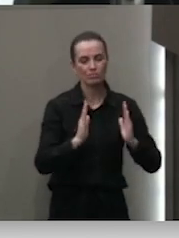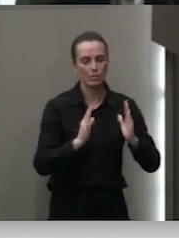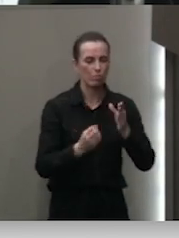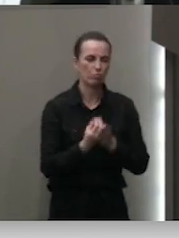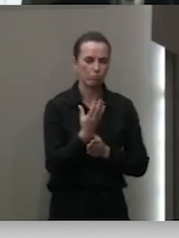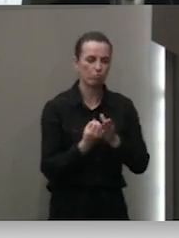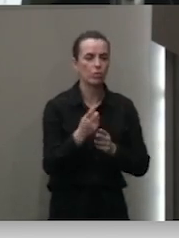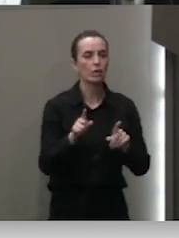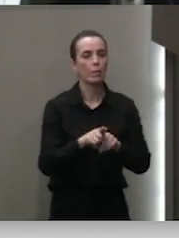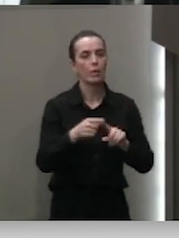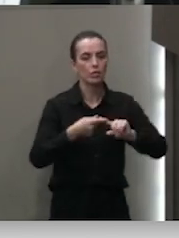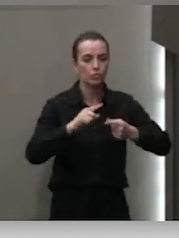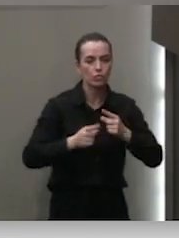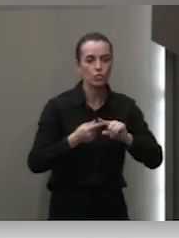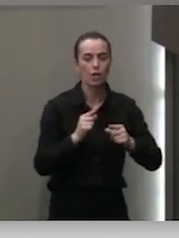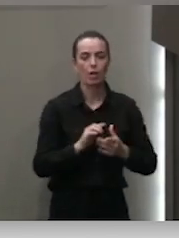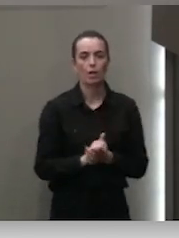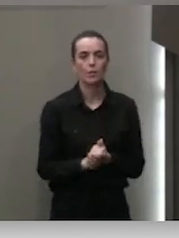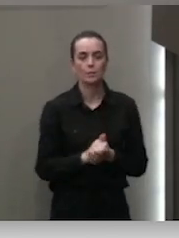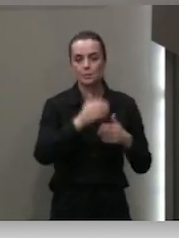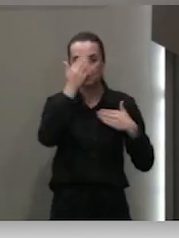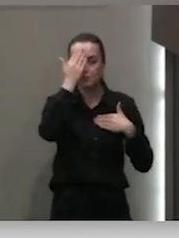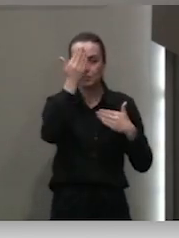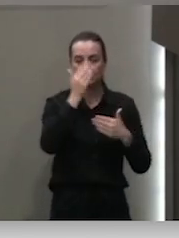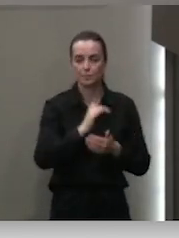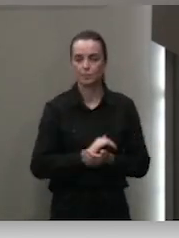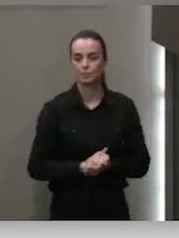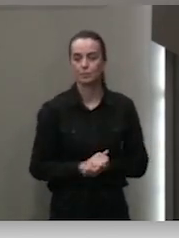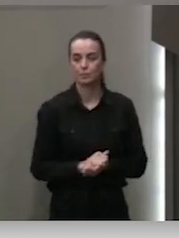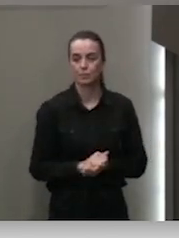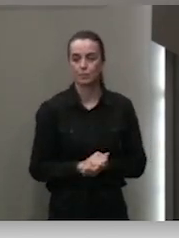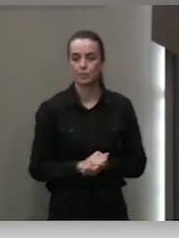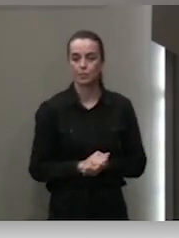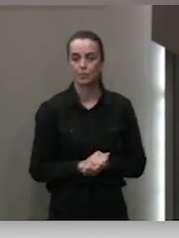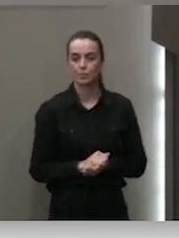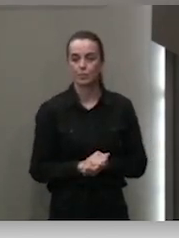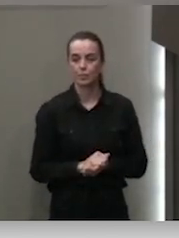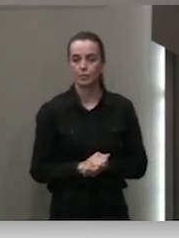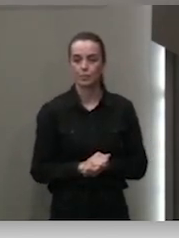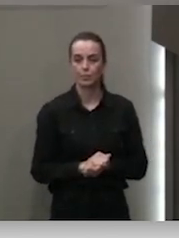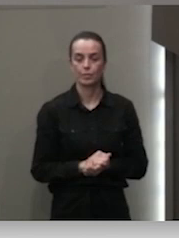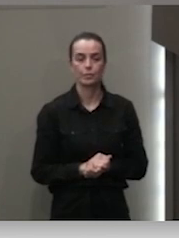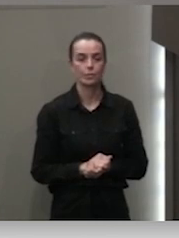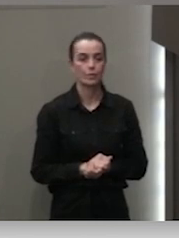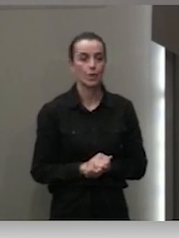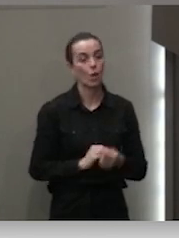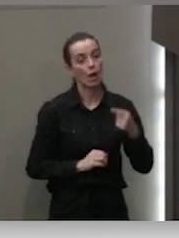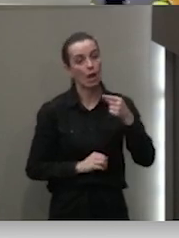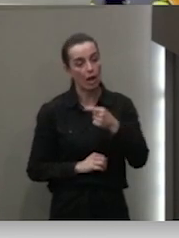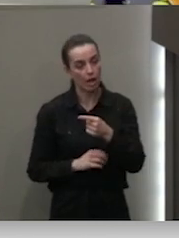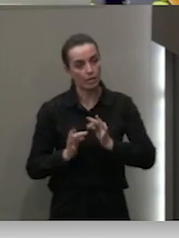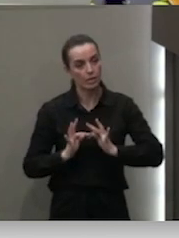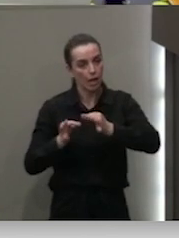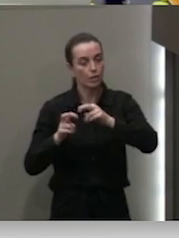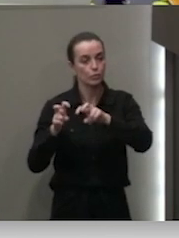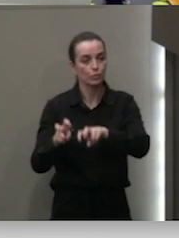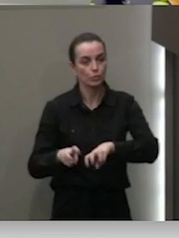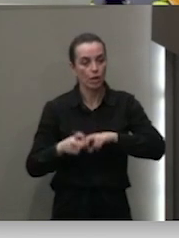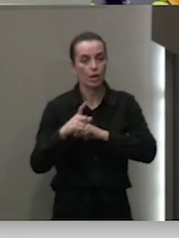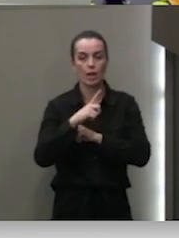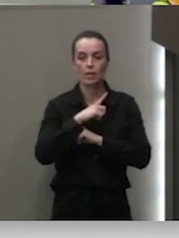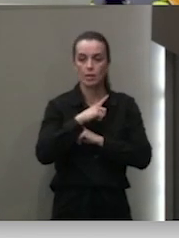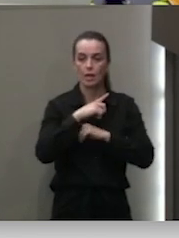diálogo Muito obrigado Presidente então lá no tecnoagro nós temos esse da